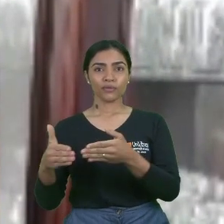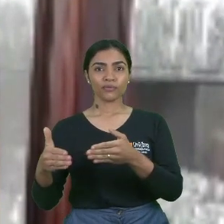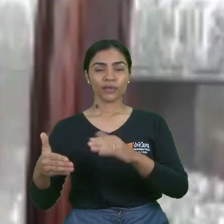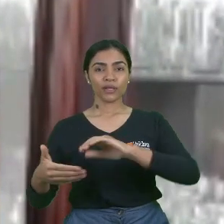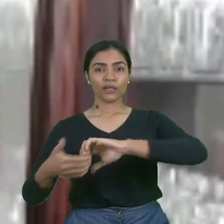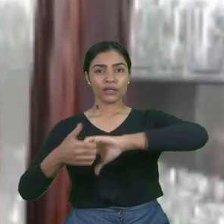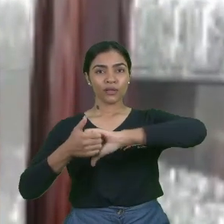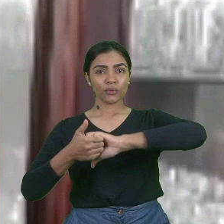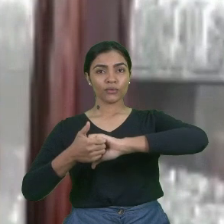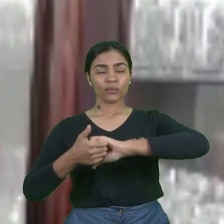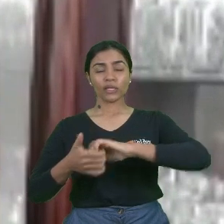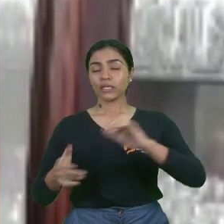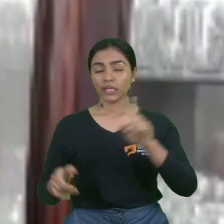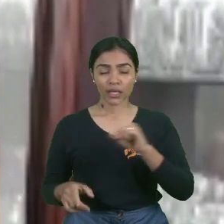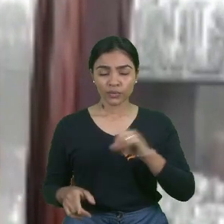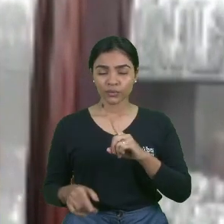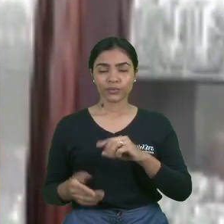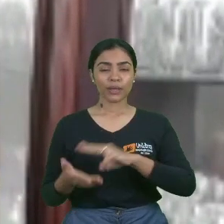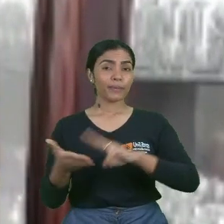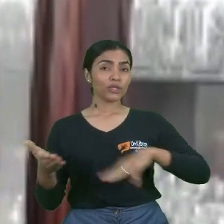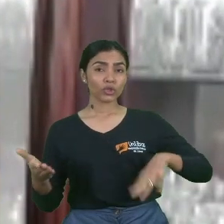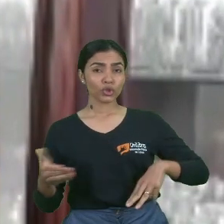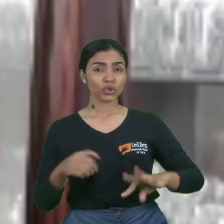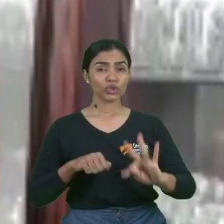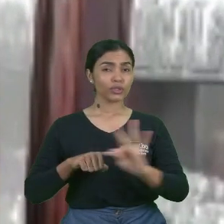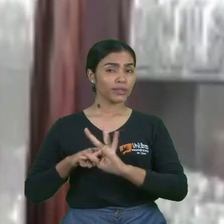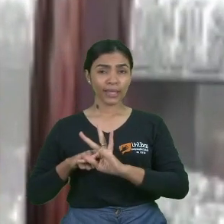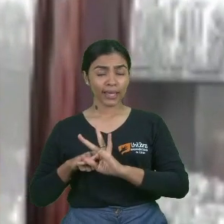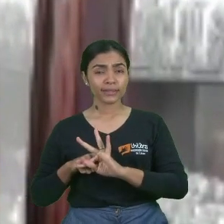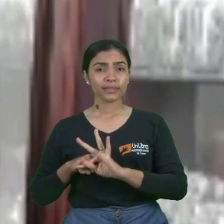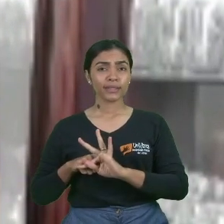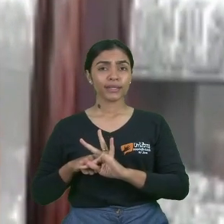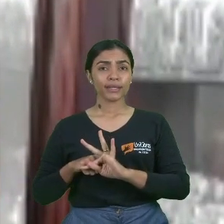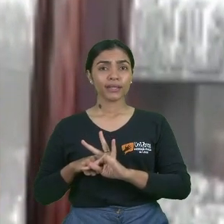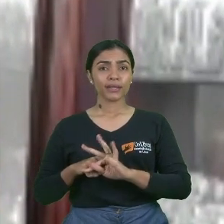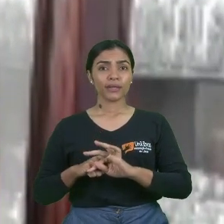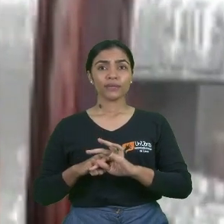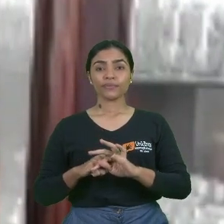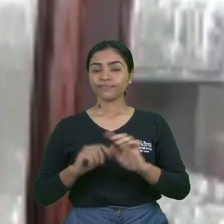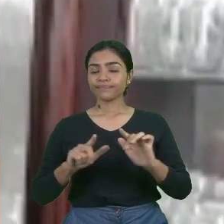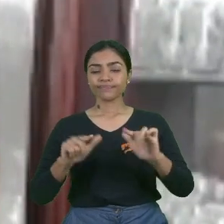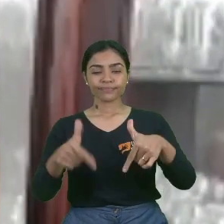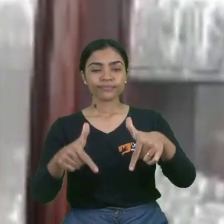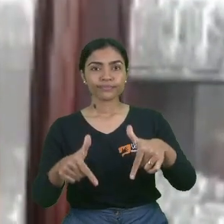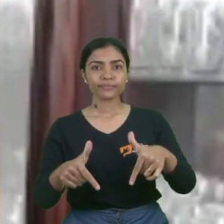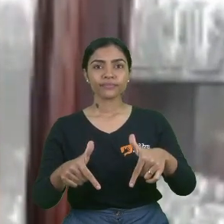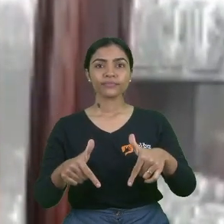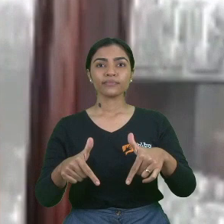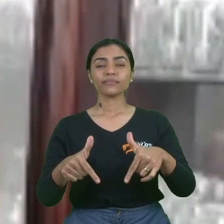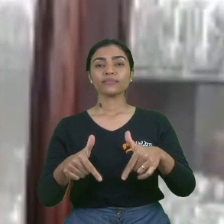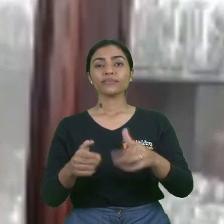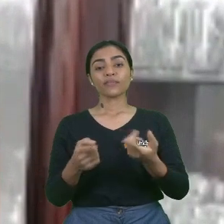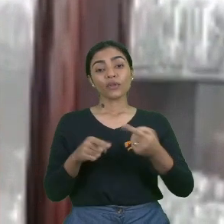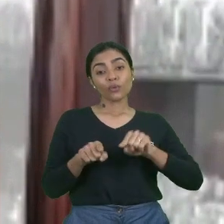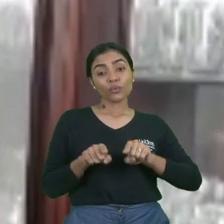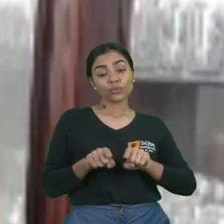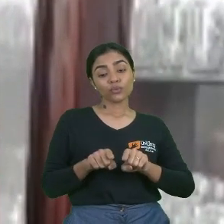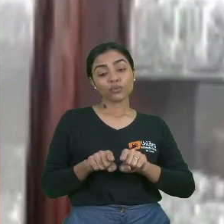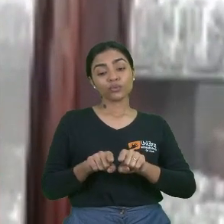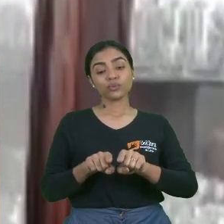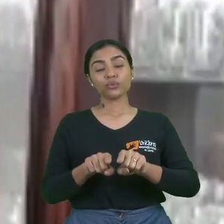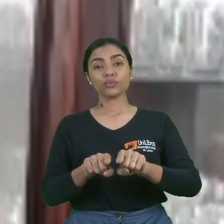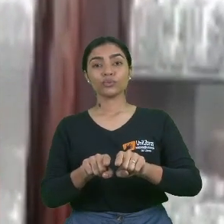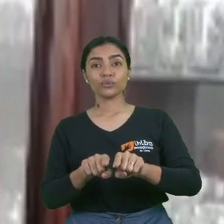comida de orgias um técnico é operações bem do lado de